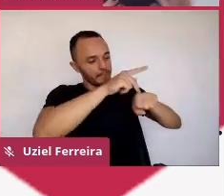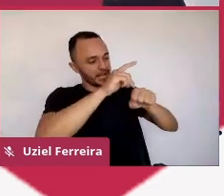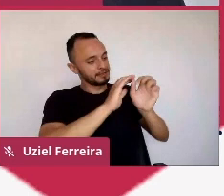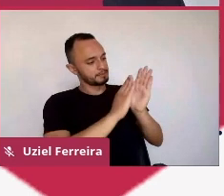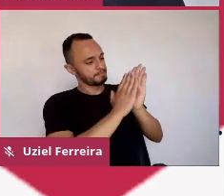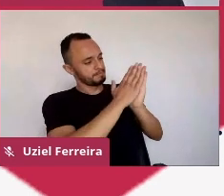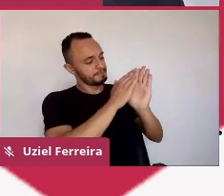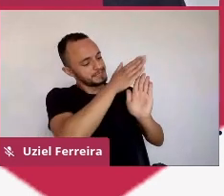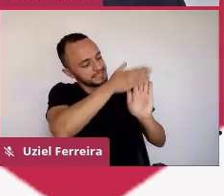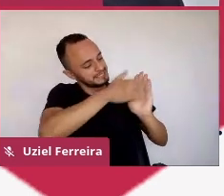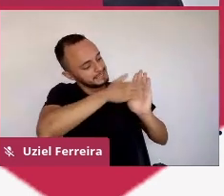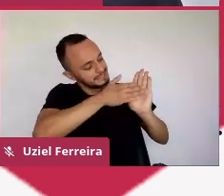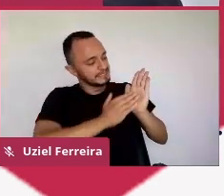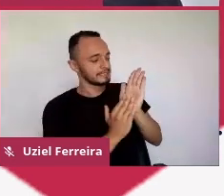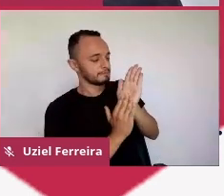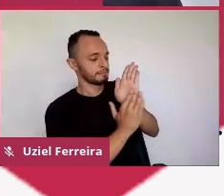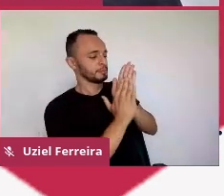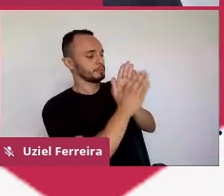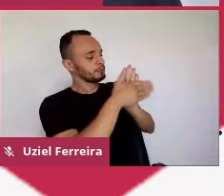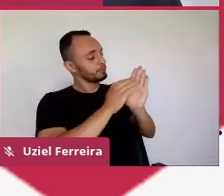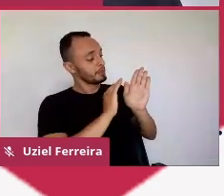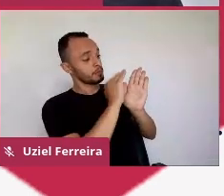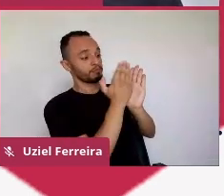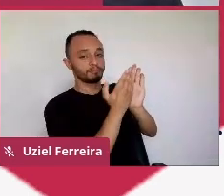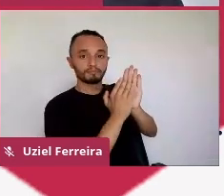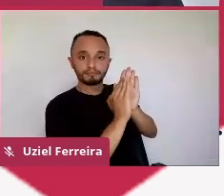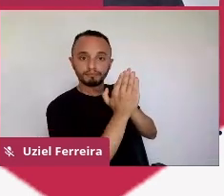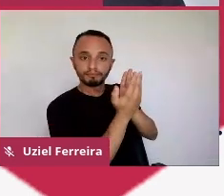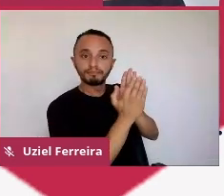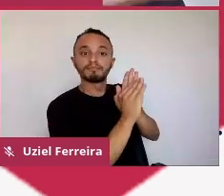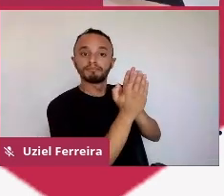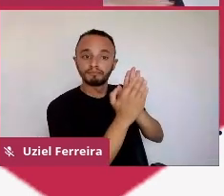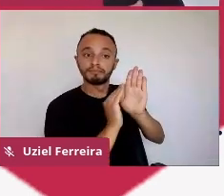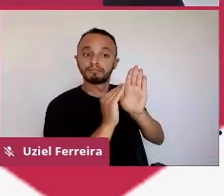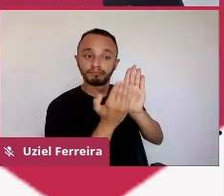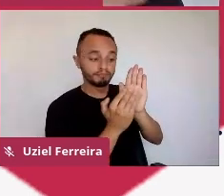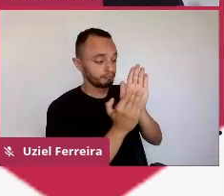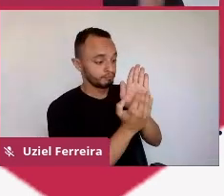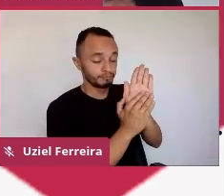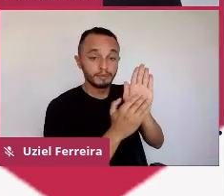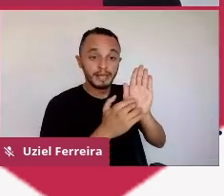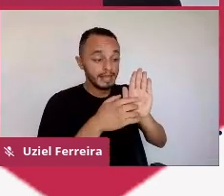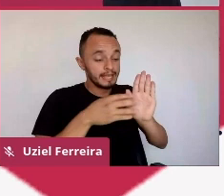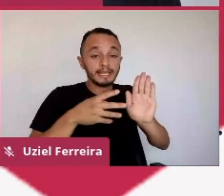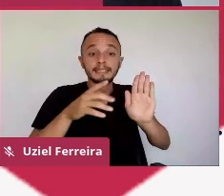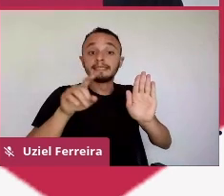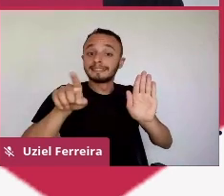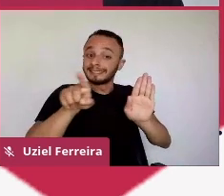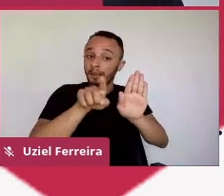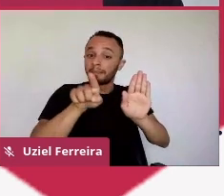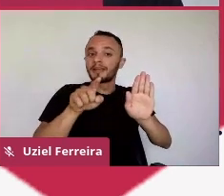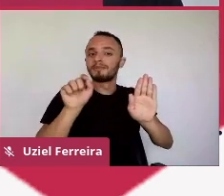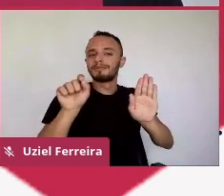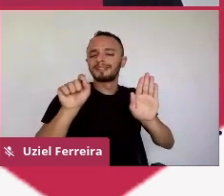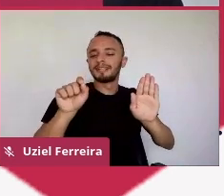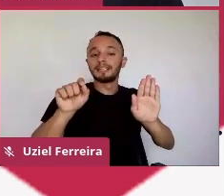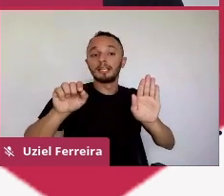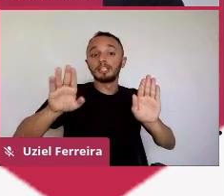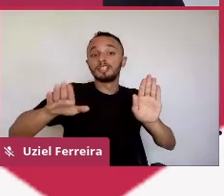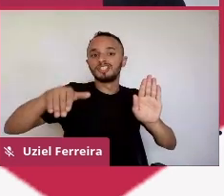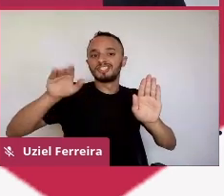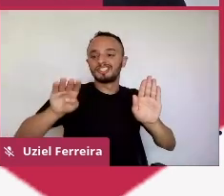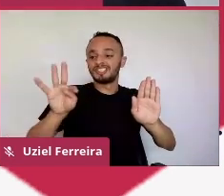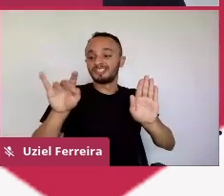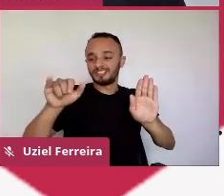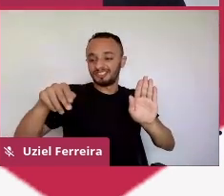e esse relevo, os estudiosos suspeitam que ele era entintado para poder produzir